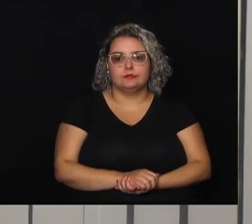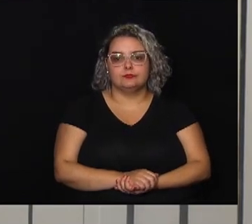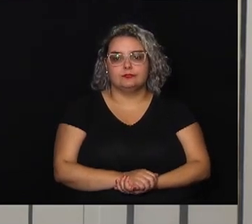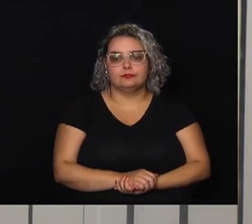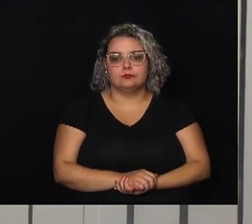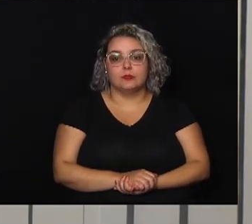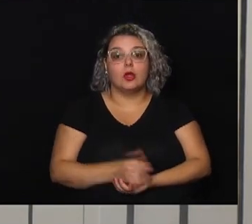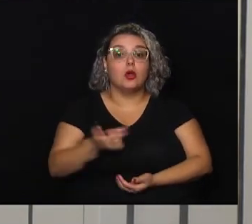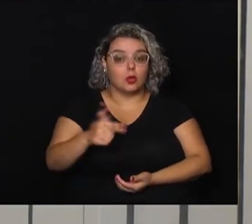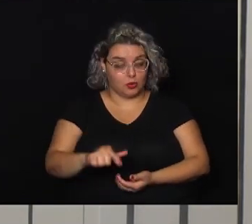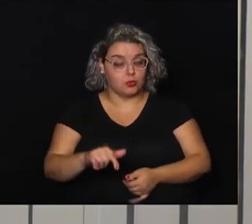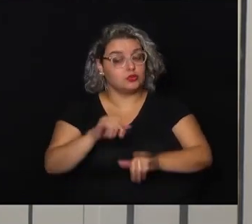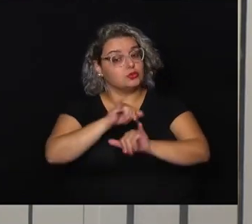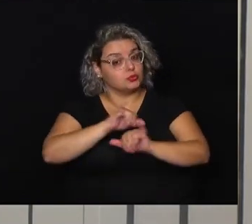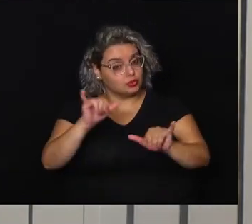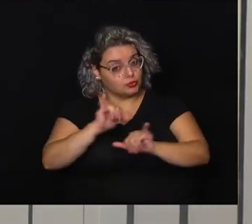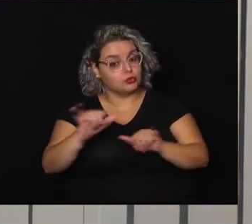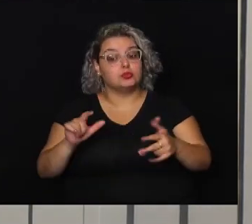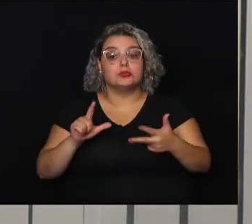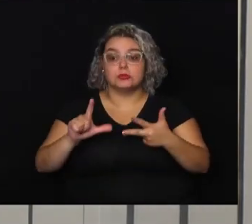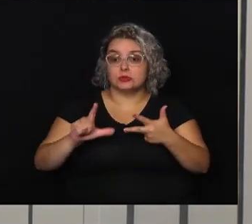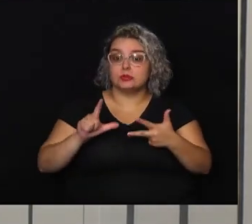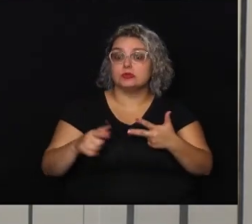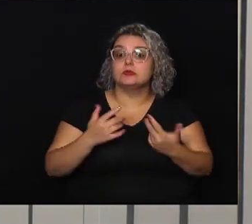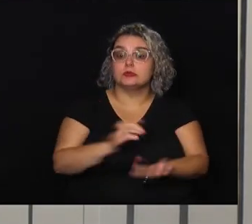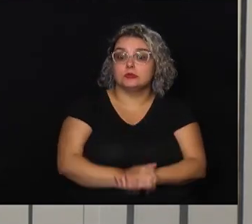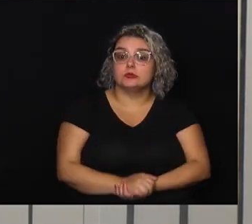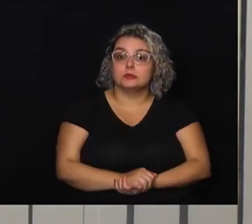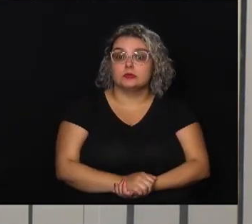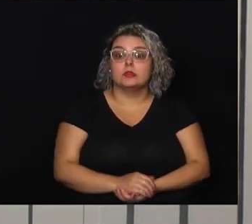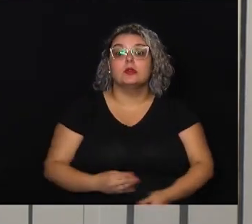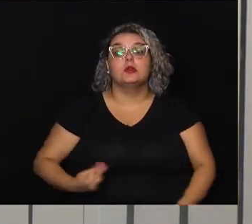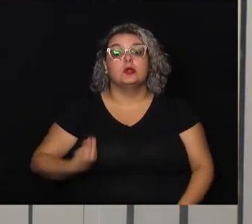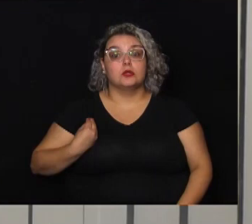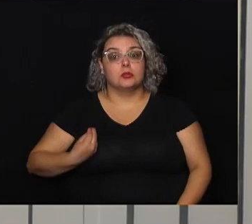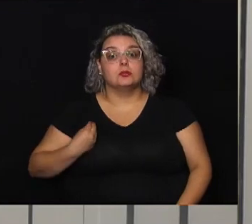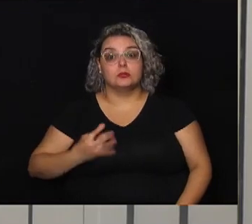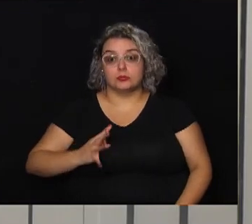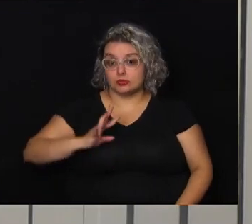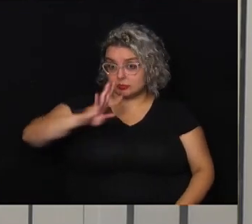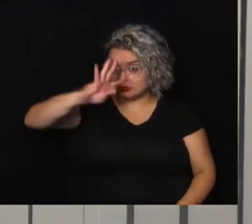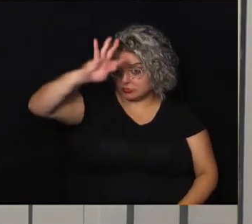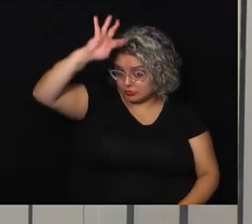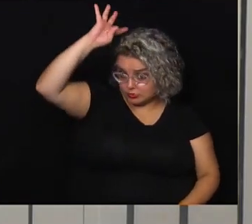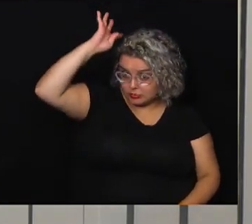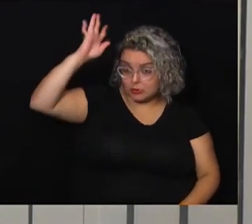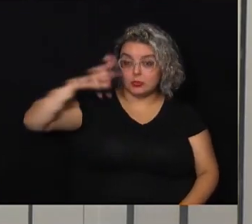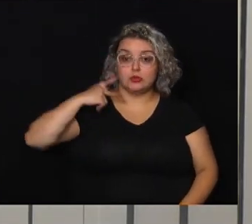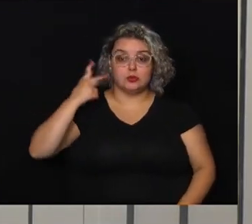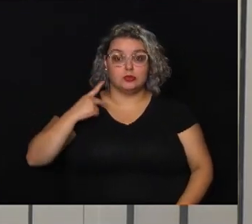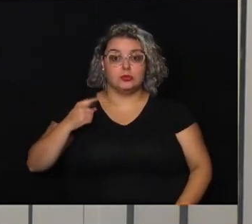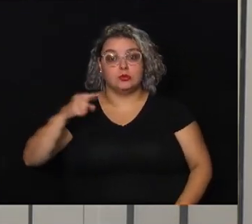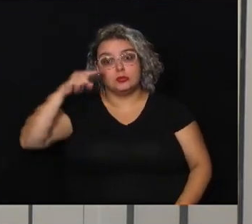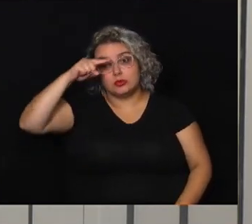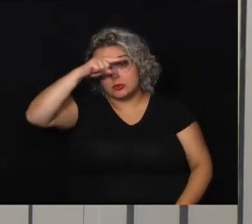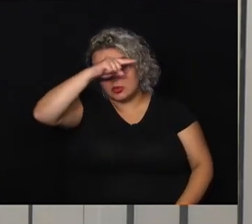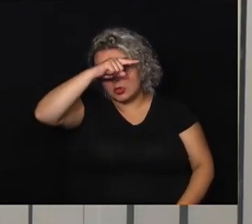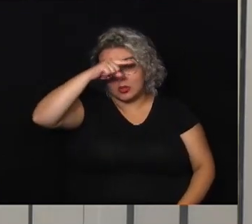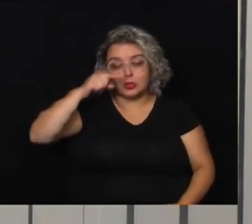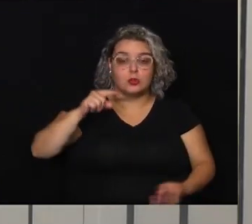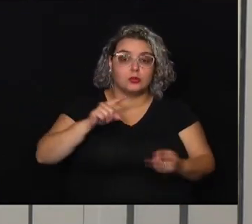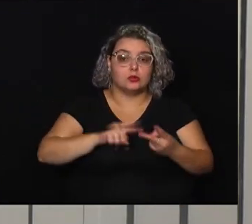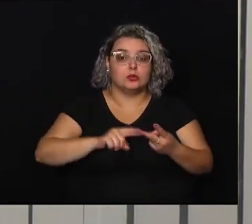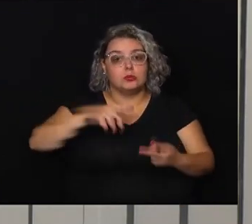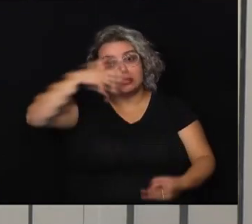A gente segue aqui com as notícias do Legislativo e com a presença dos bombeiros, os vereadores Otto Alejandro e Rodrigo